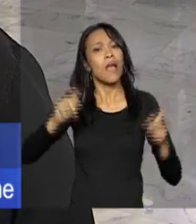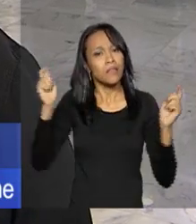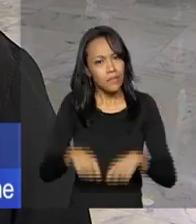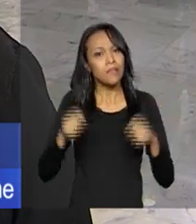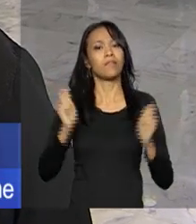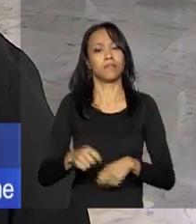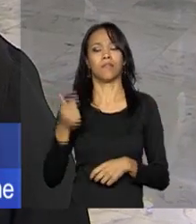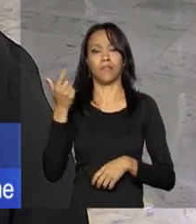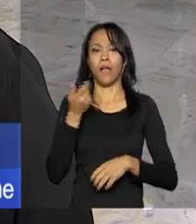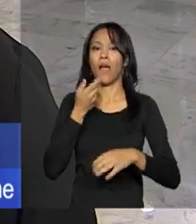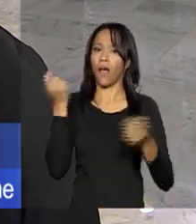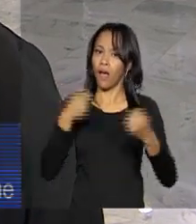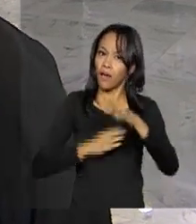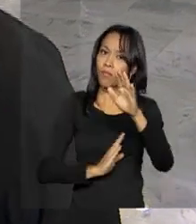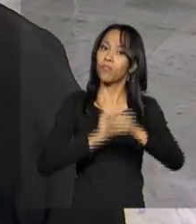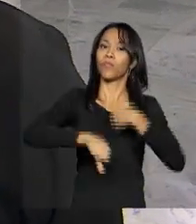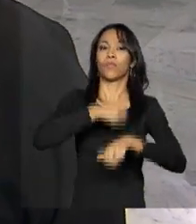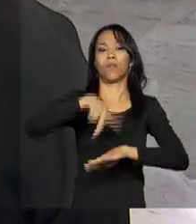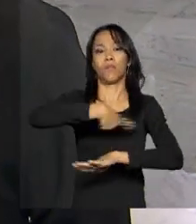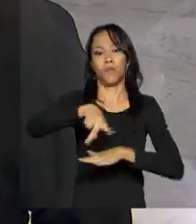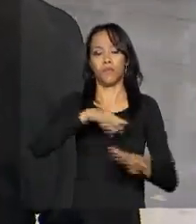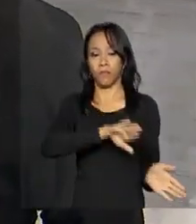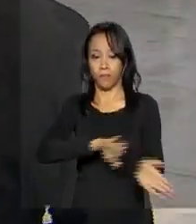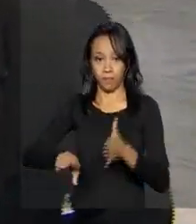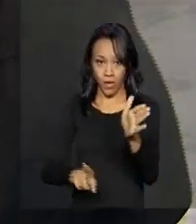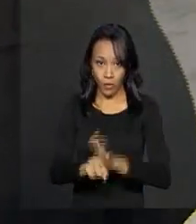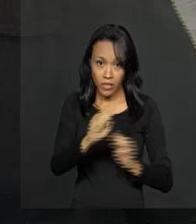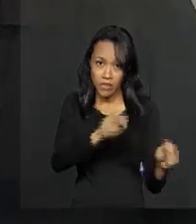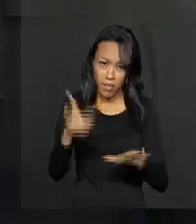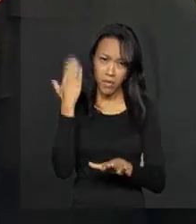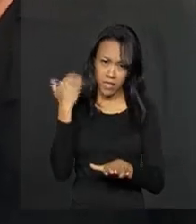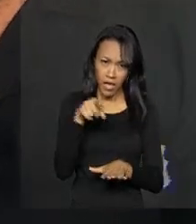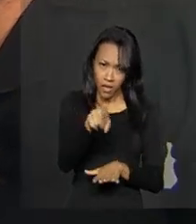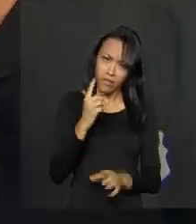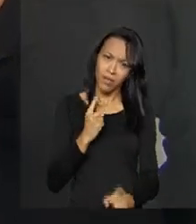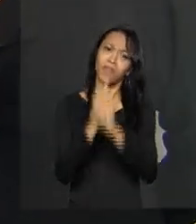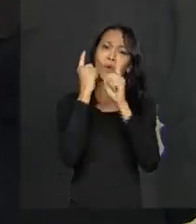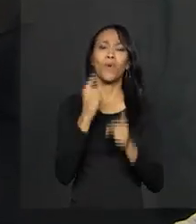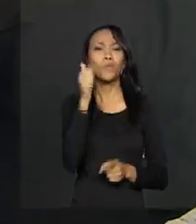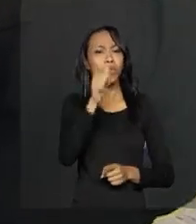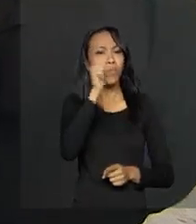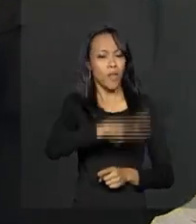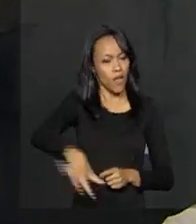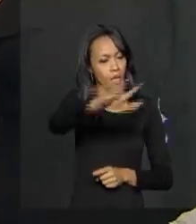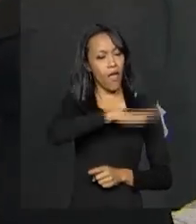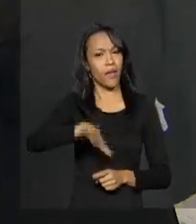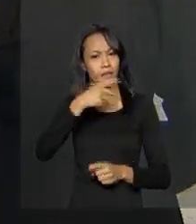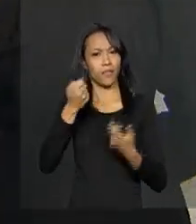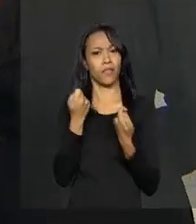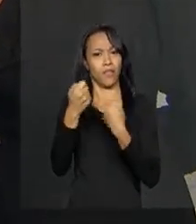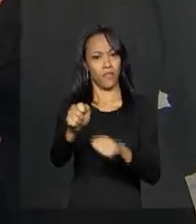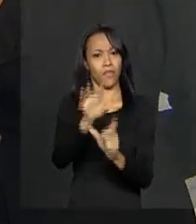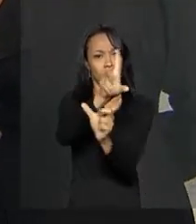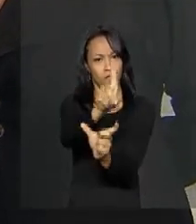possível transformar esse país na semana passada a senhora estava no no no encontro com mulheres pela democracia e hoje